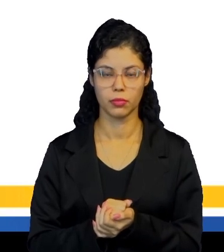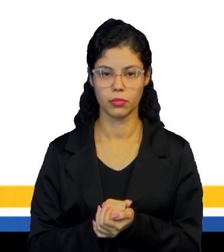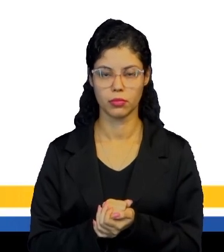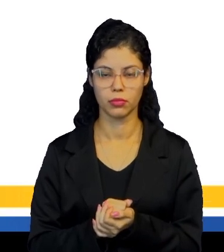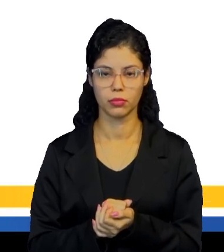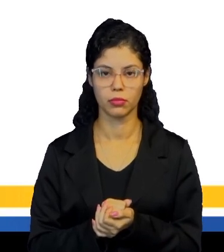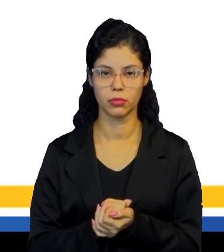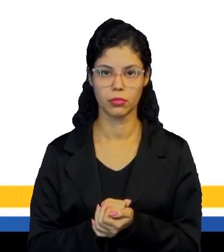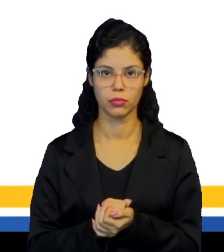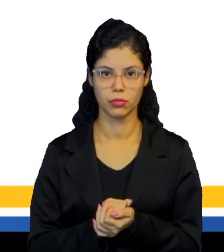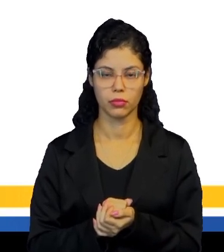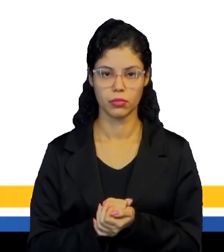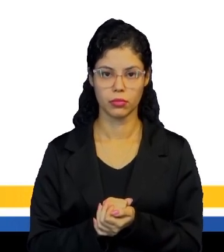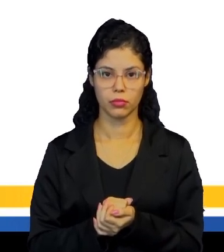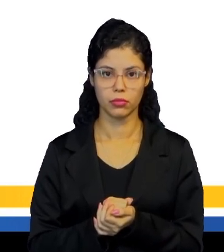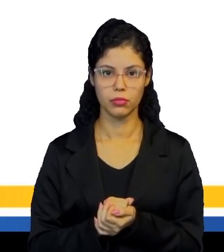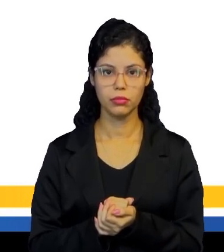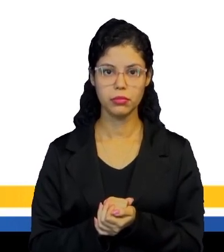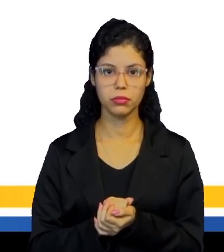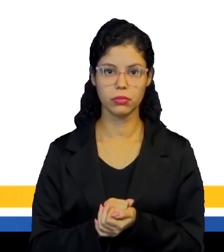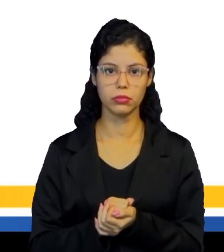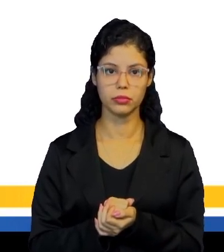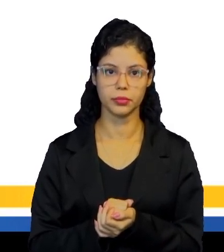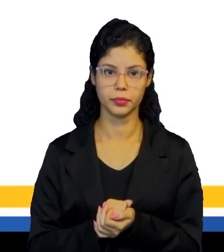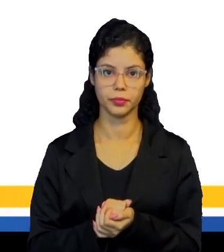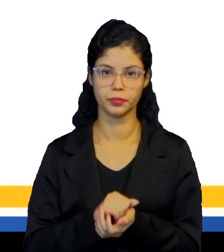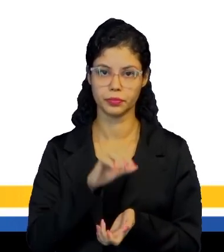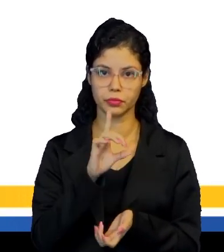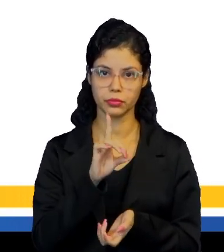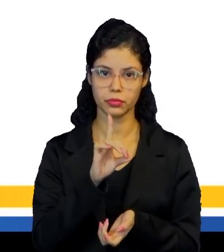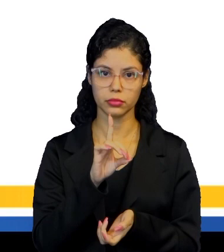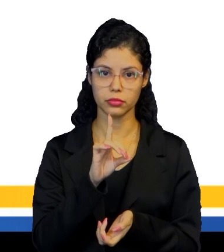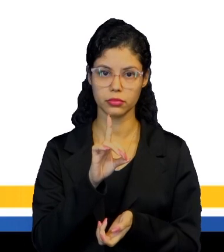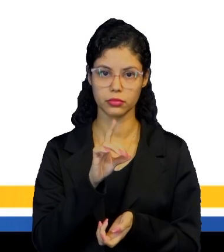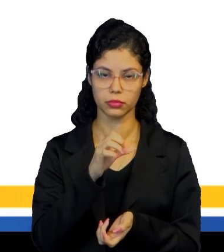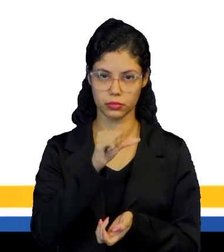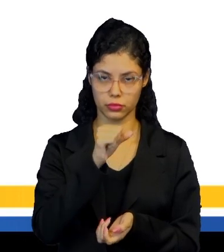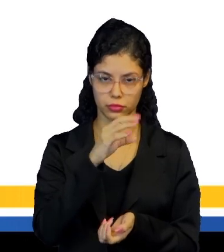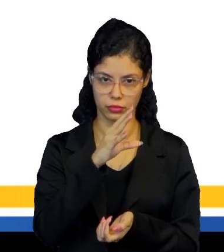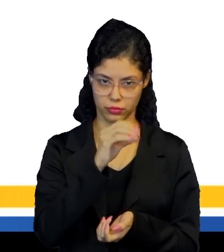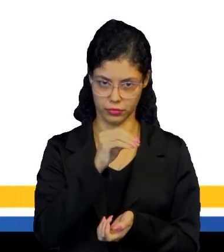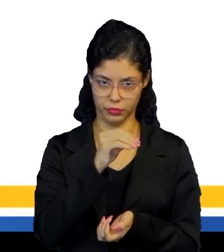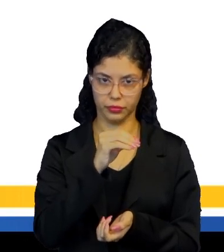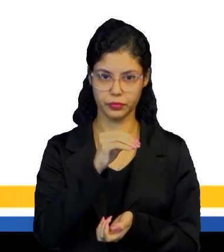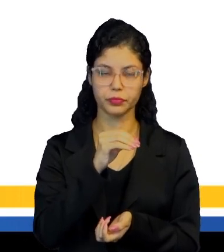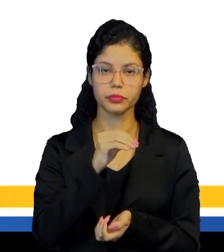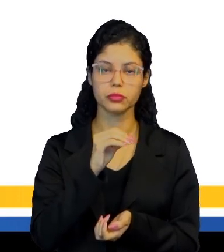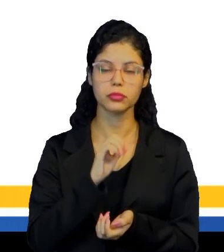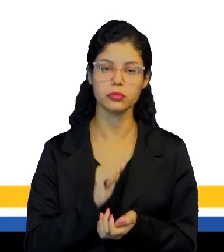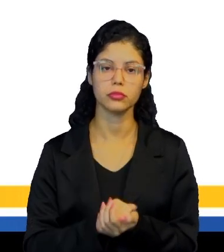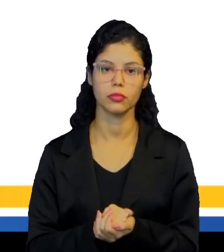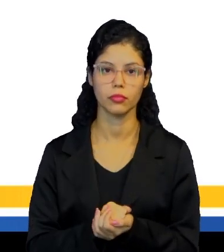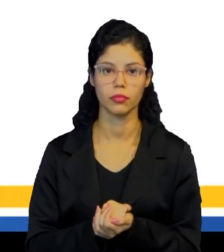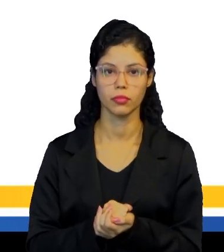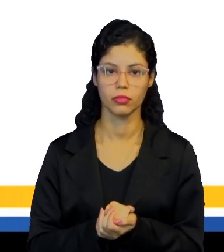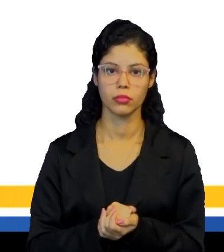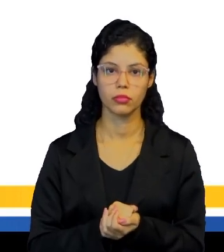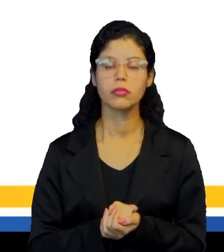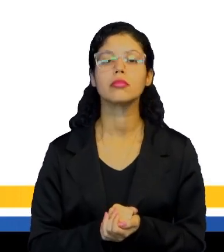os casos Então as tema a densidade de 80 gramas centímetros cúbicos